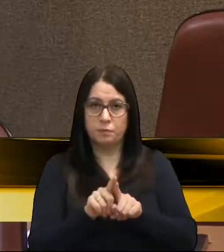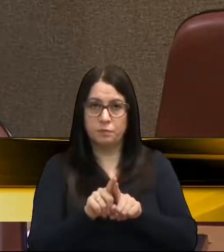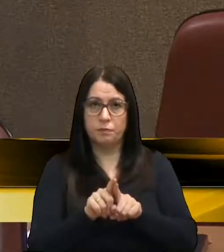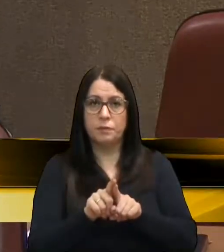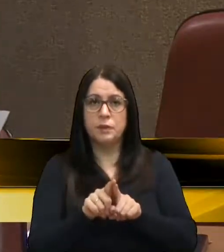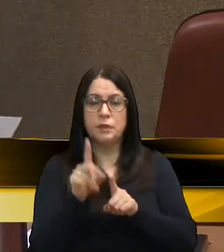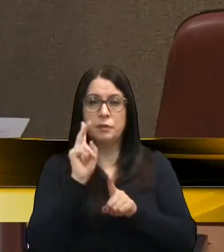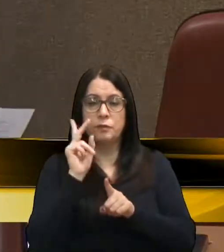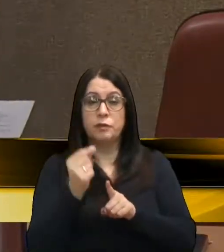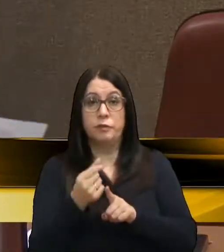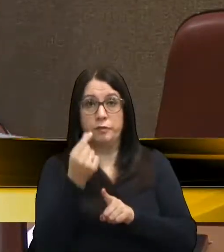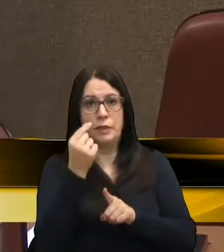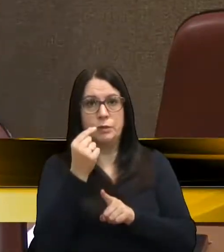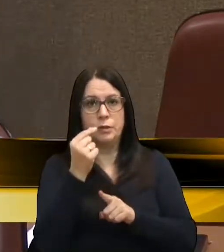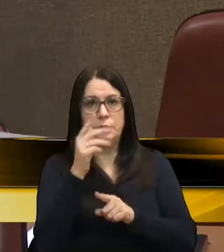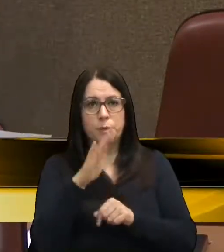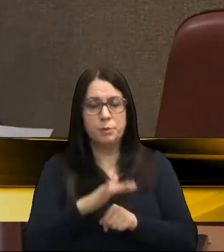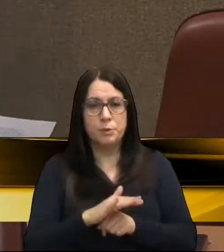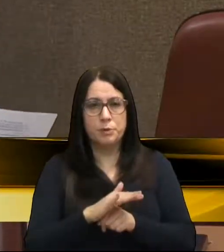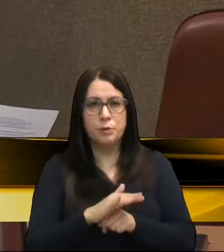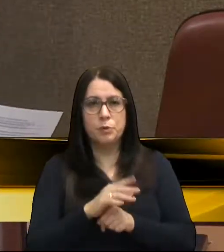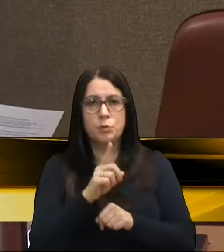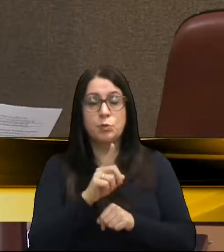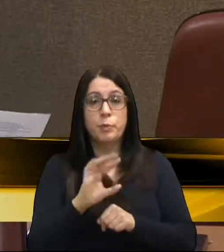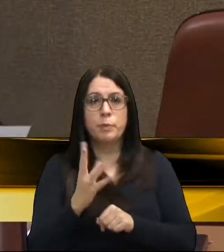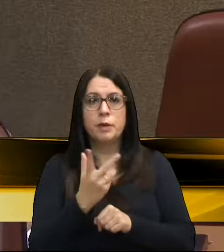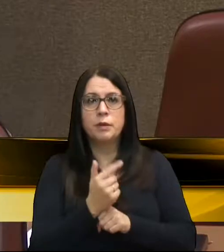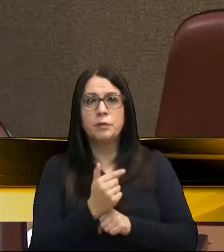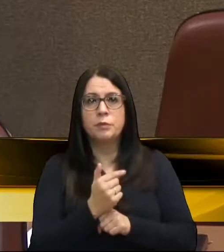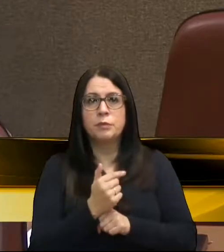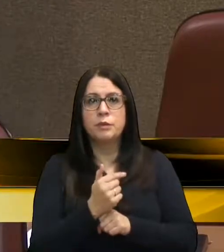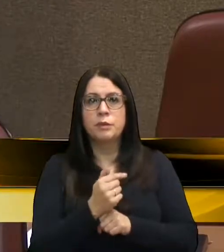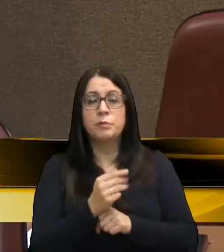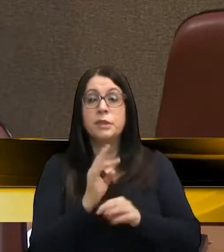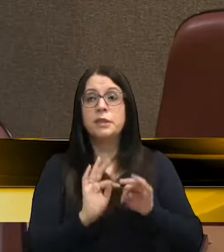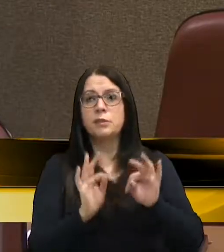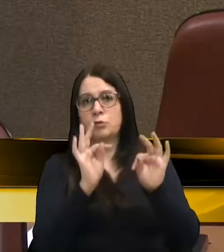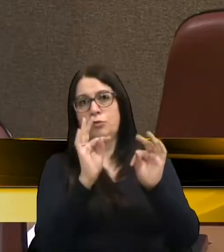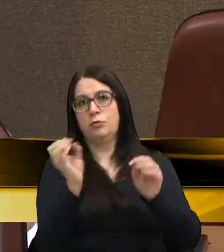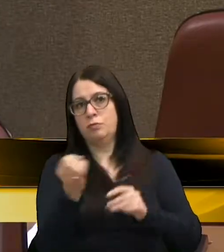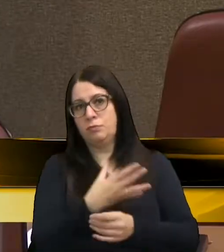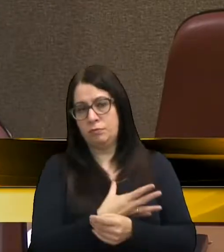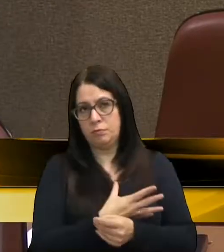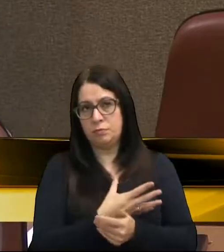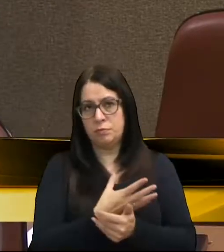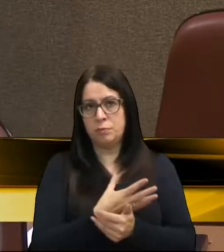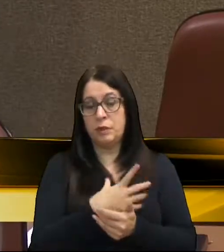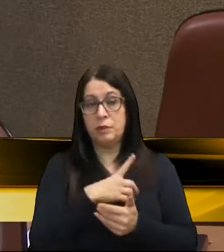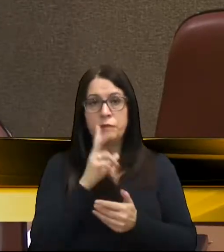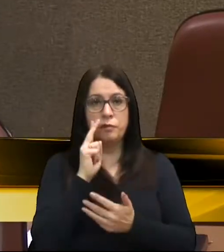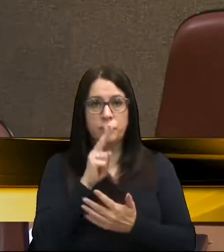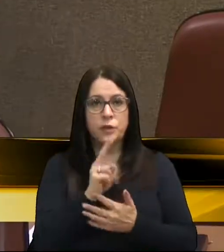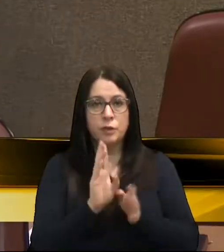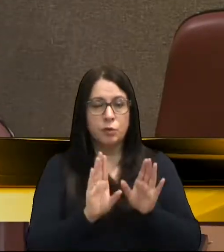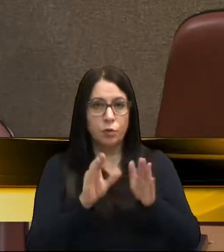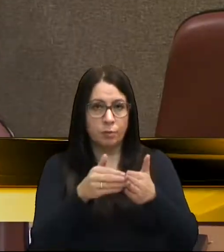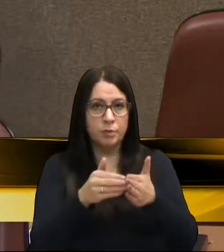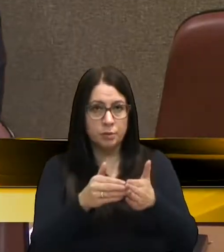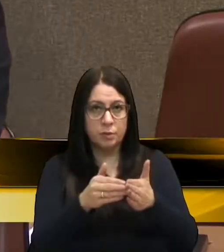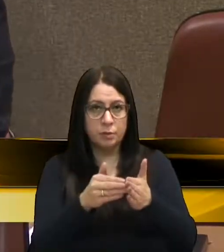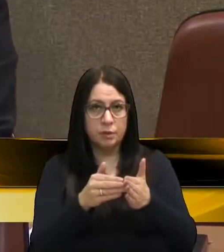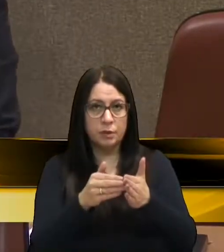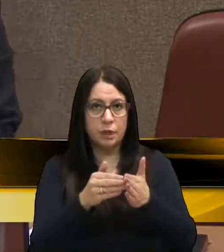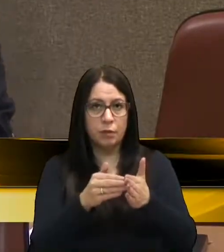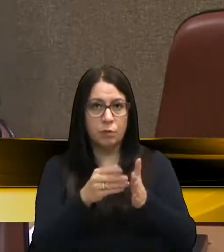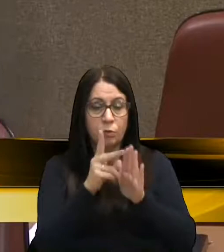vista que os valores estavam muito baixos, 1 milhão para a questão de tecnologia e inovação. Tendo em vista que a comissão, no